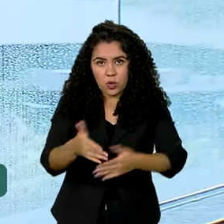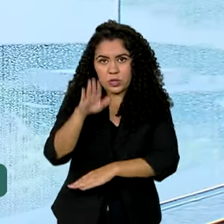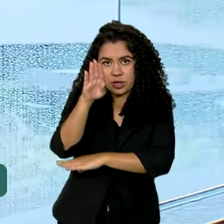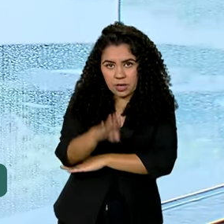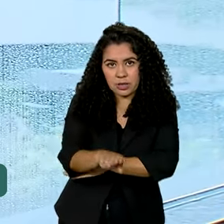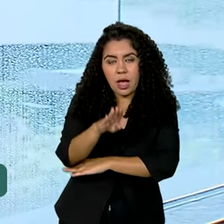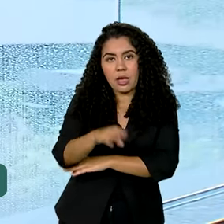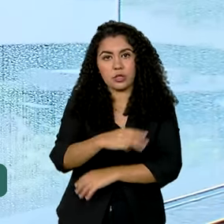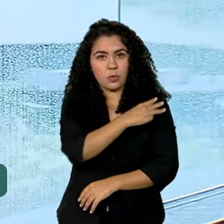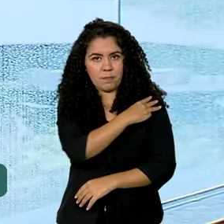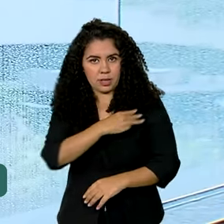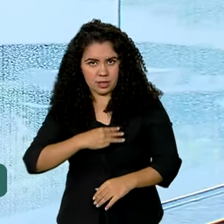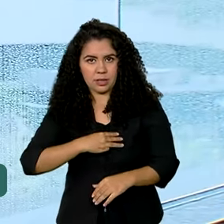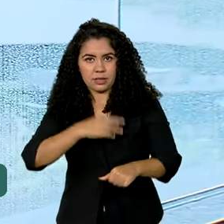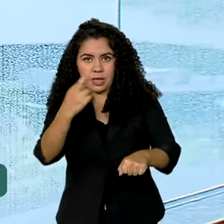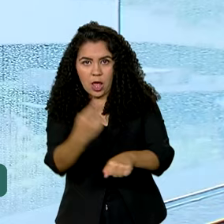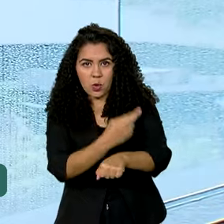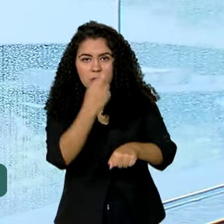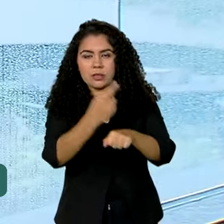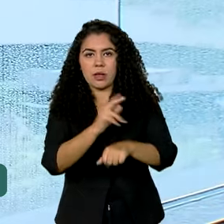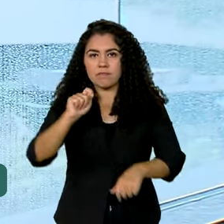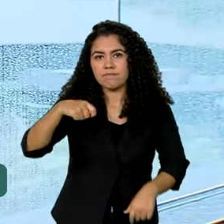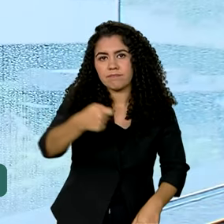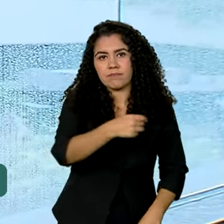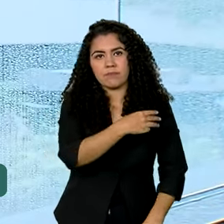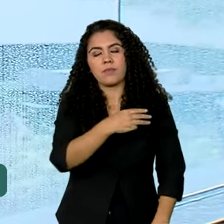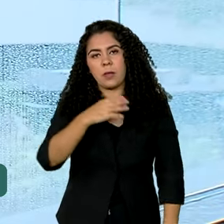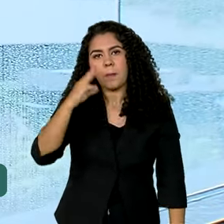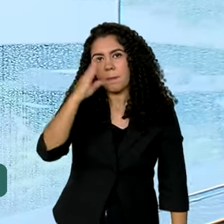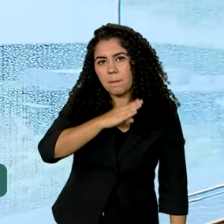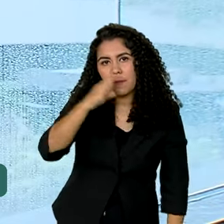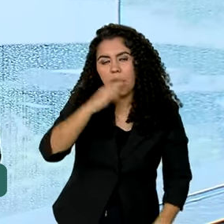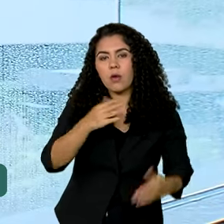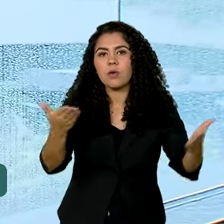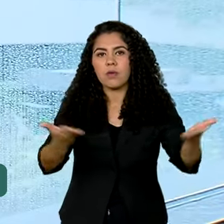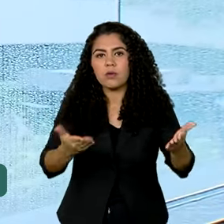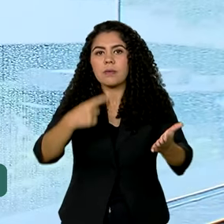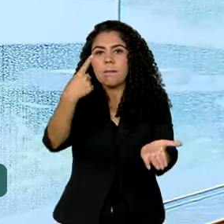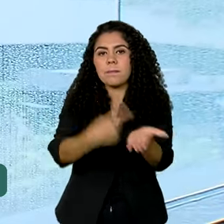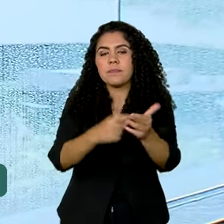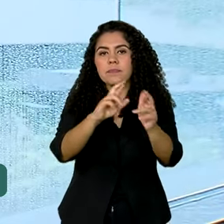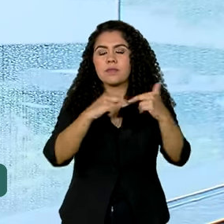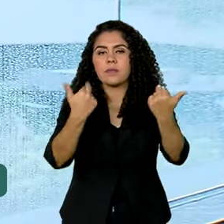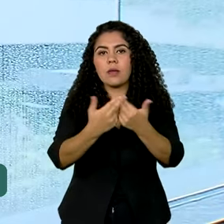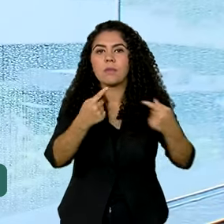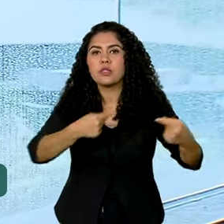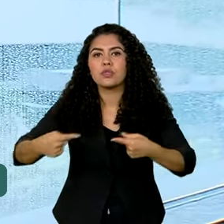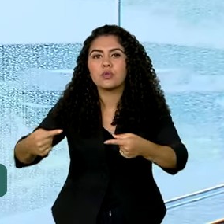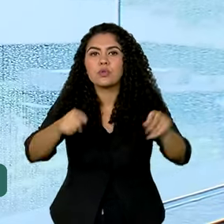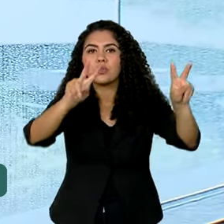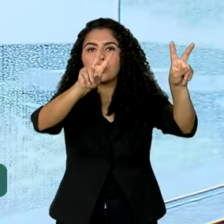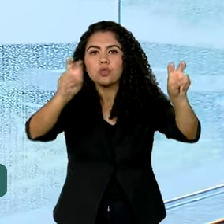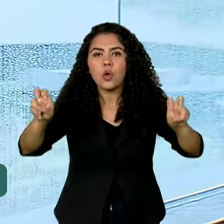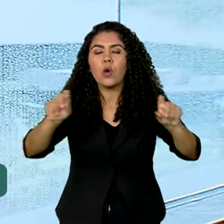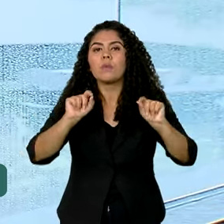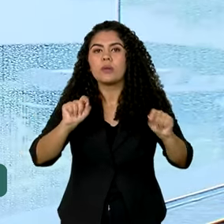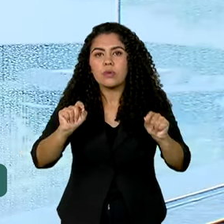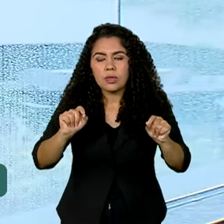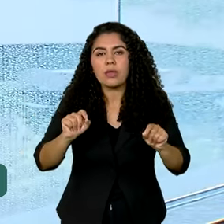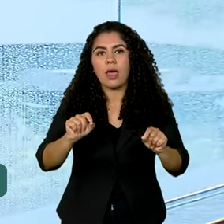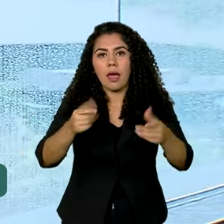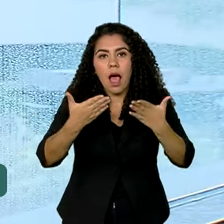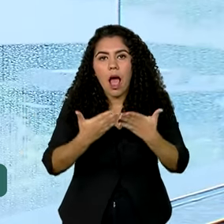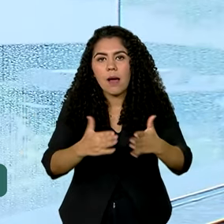da Reconstrução, Paulo Pimenta, vai ter uma reunião para discutir sobre a ampliação dos leitos do Grupo